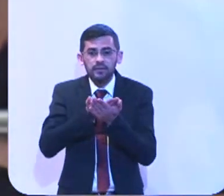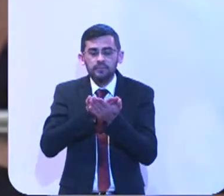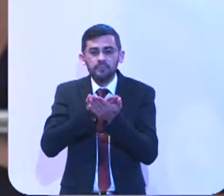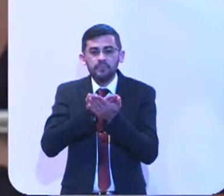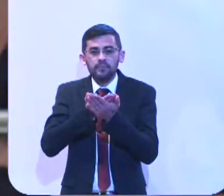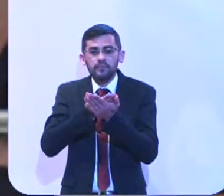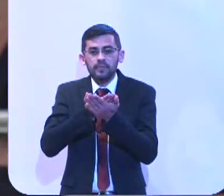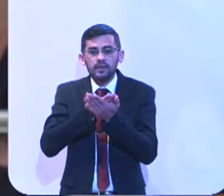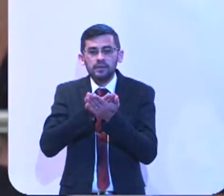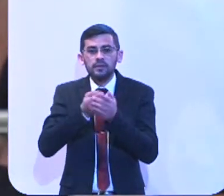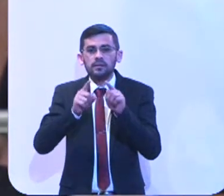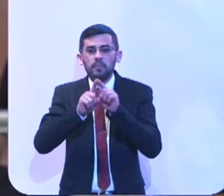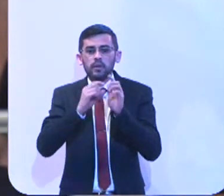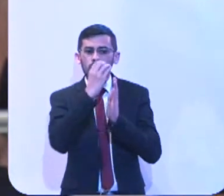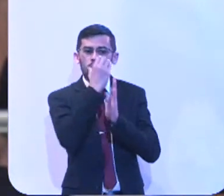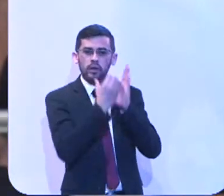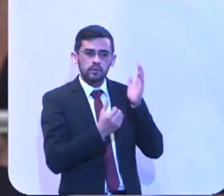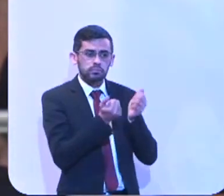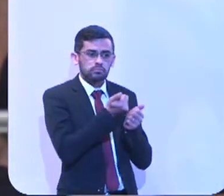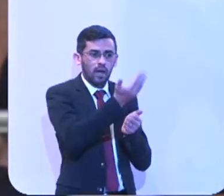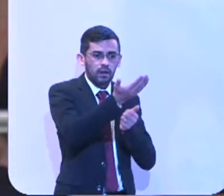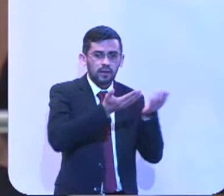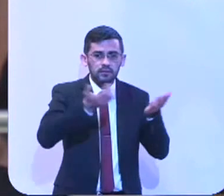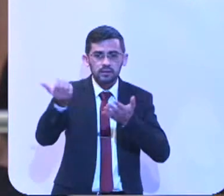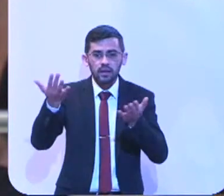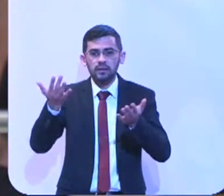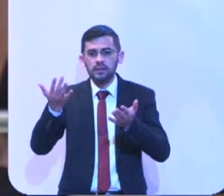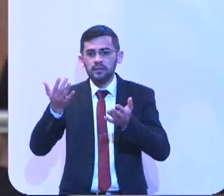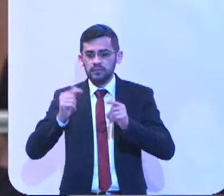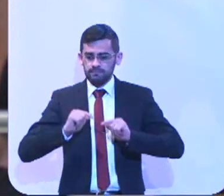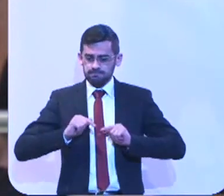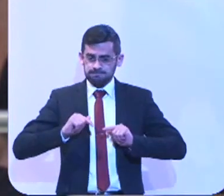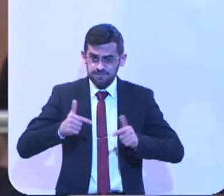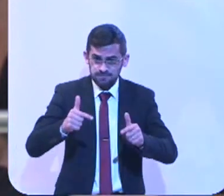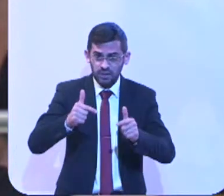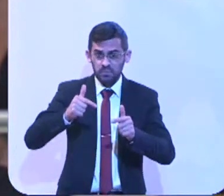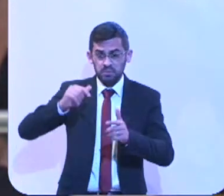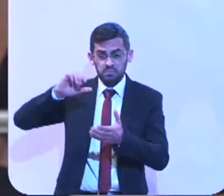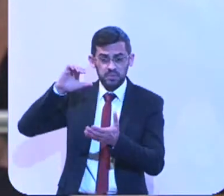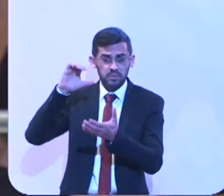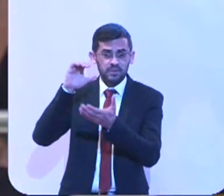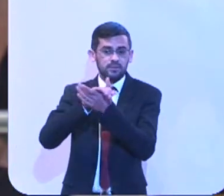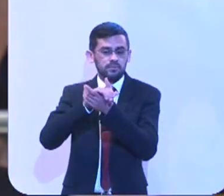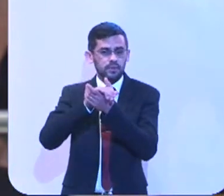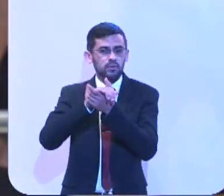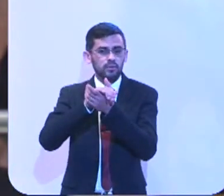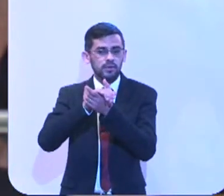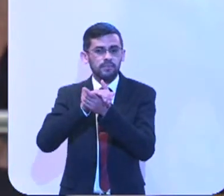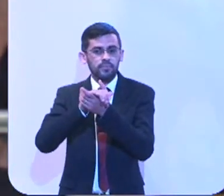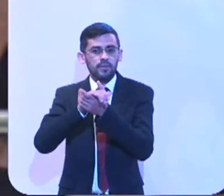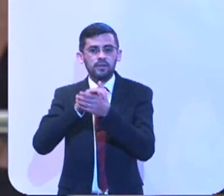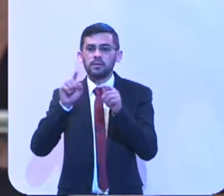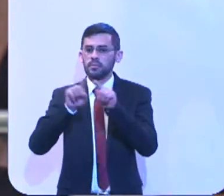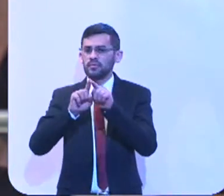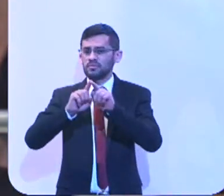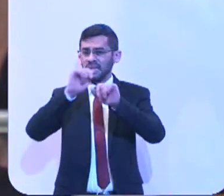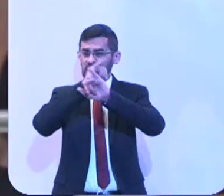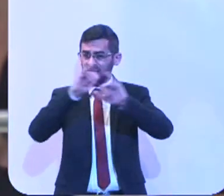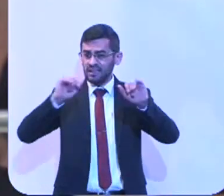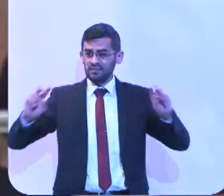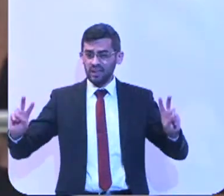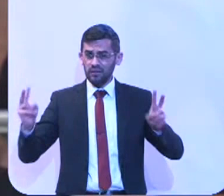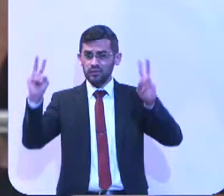distribuir currículos de novo. Vão lutar pelo seu casamento. Vão semear a vitória de